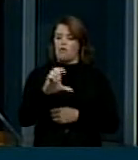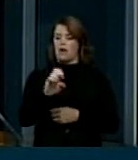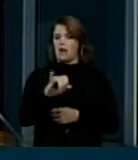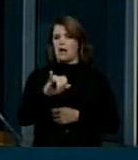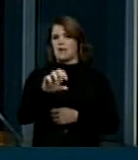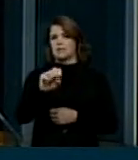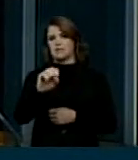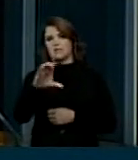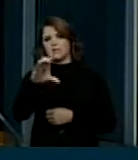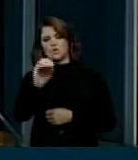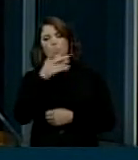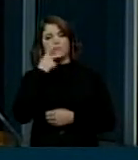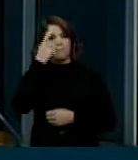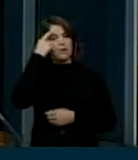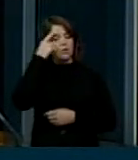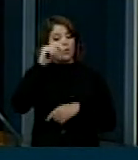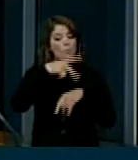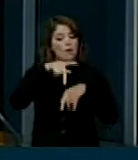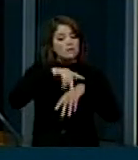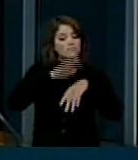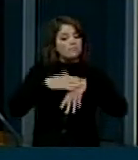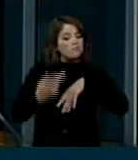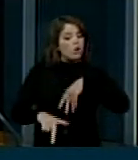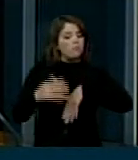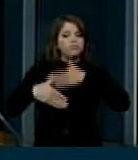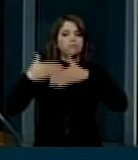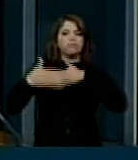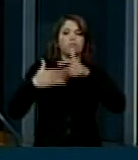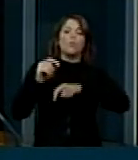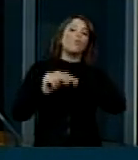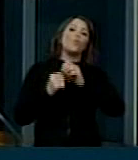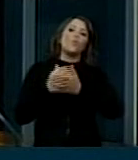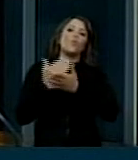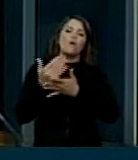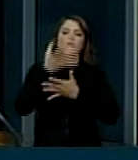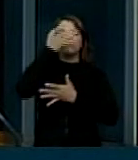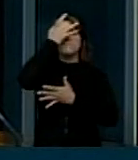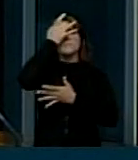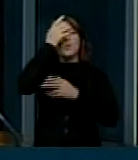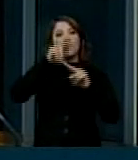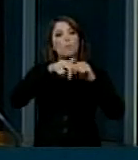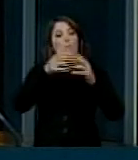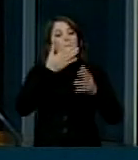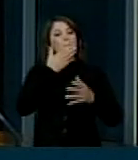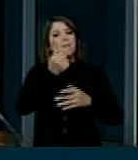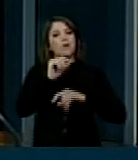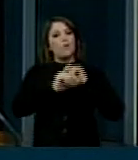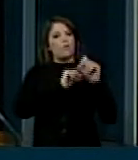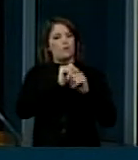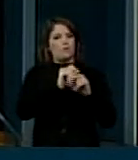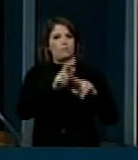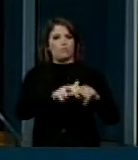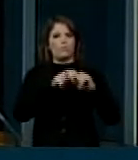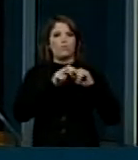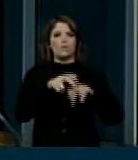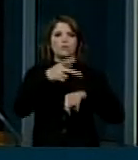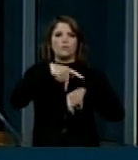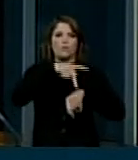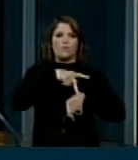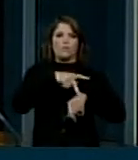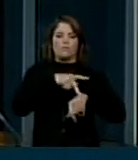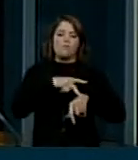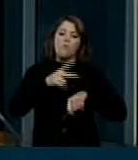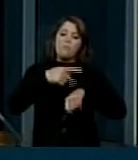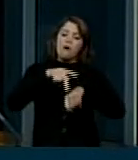os países devem trilhar o seu desenvolvimento a partir da razão daquilo que tem de melhor. Portanto, os